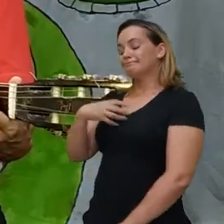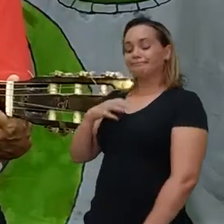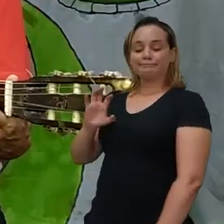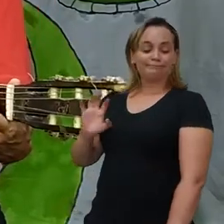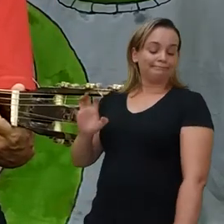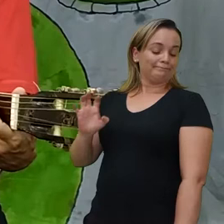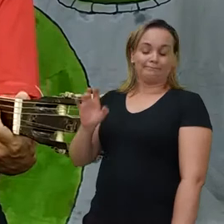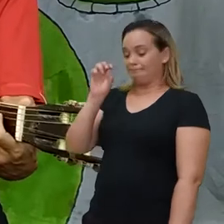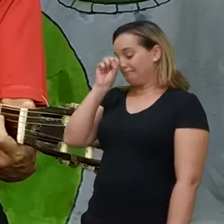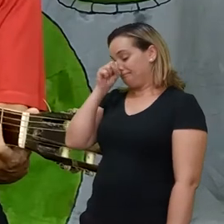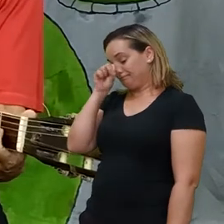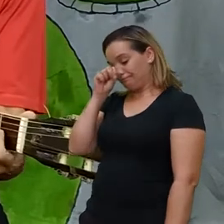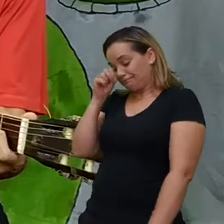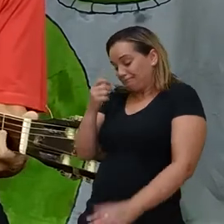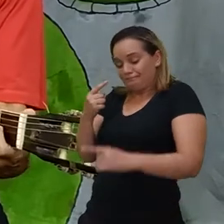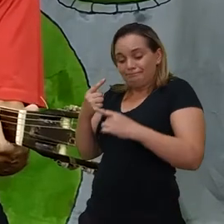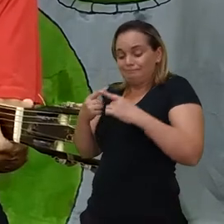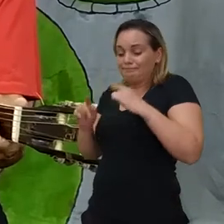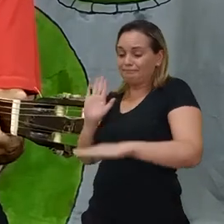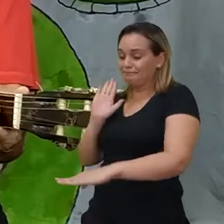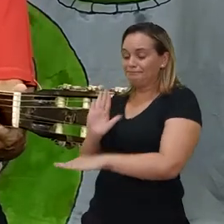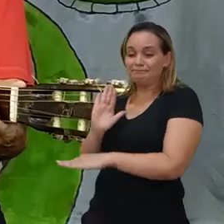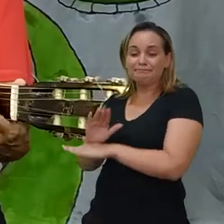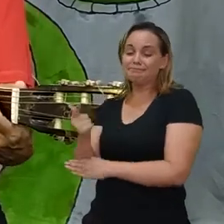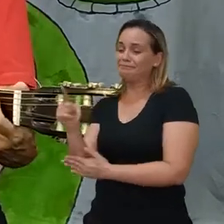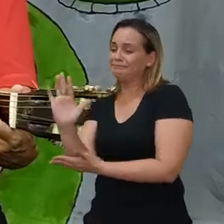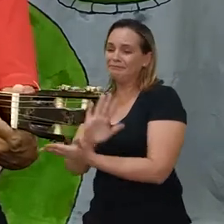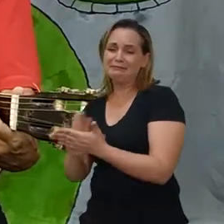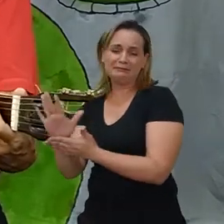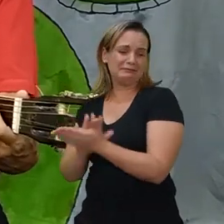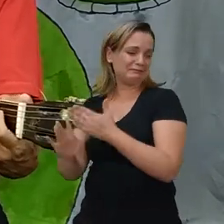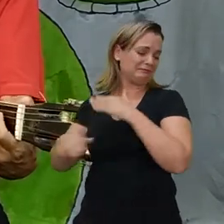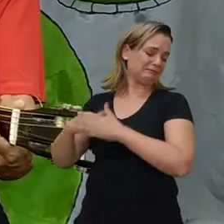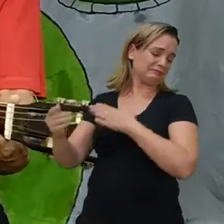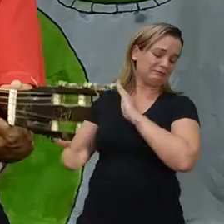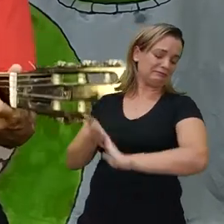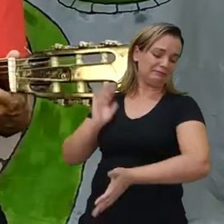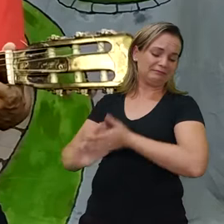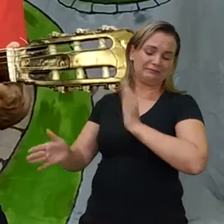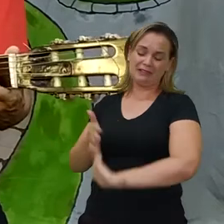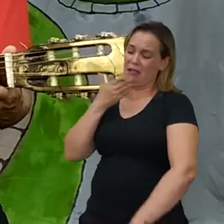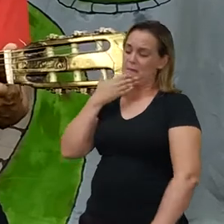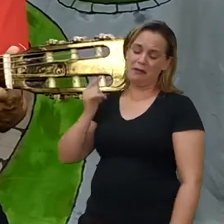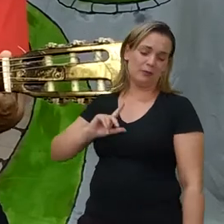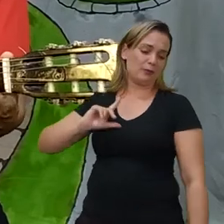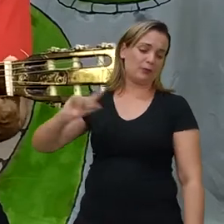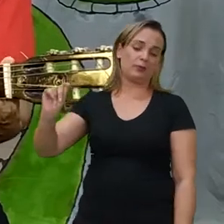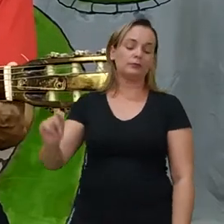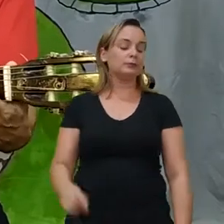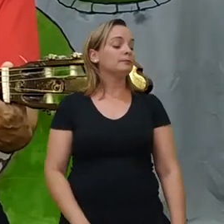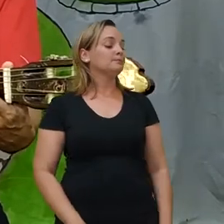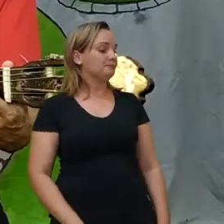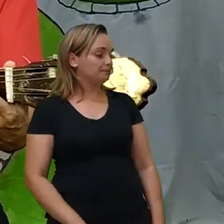ratinho, mas não posso lhe ajudar. Não tenho nada com isso, é melhor se mandar. Fico